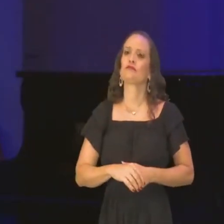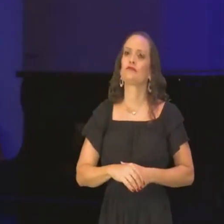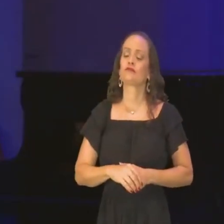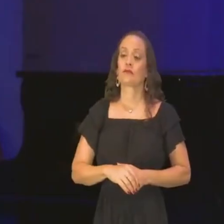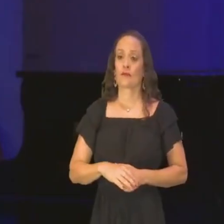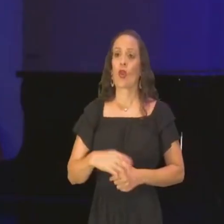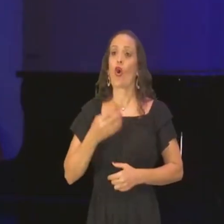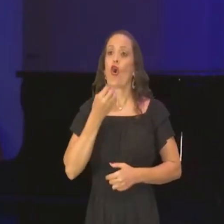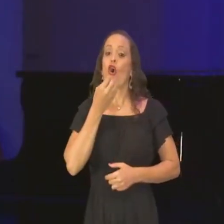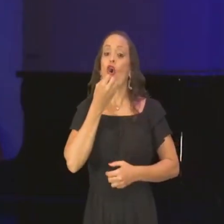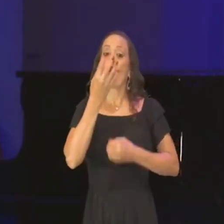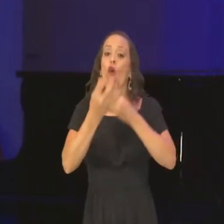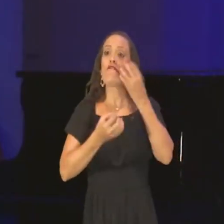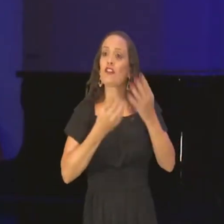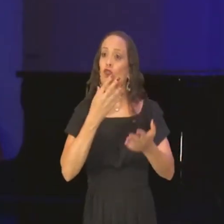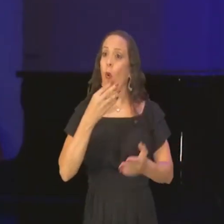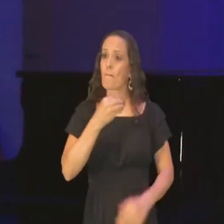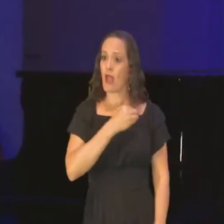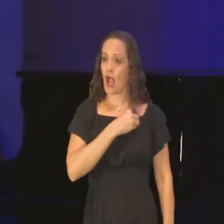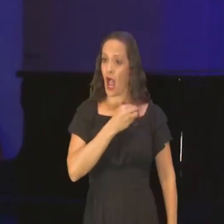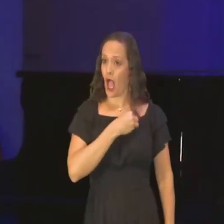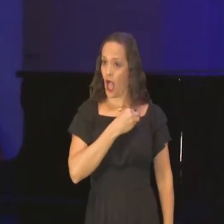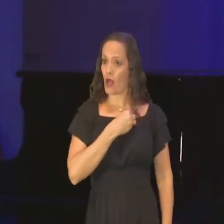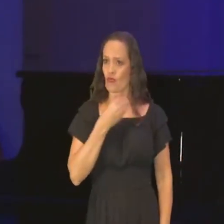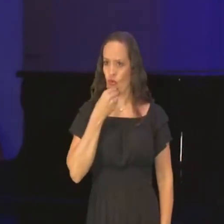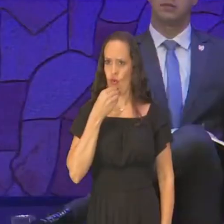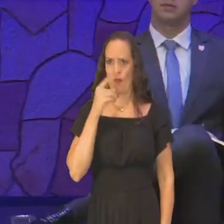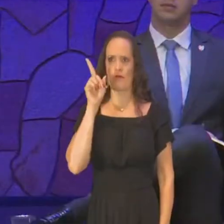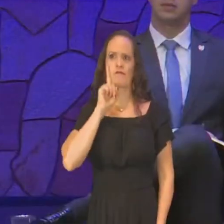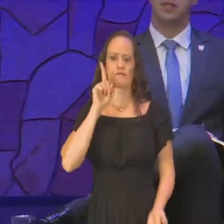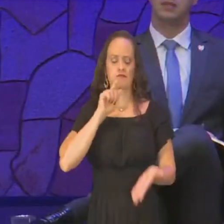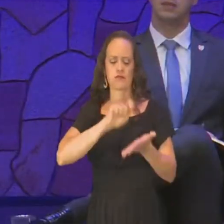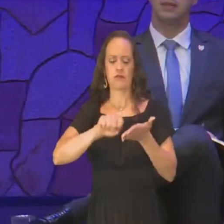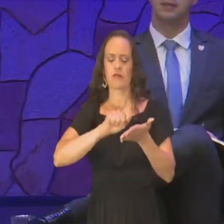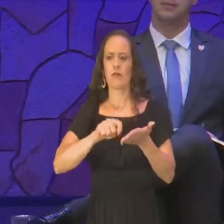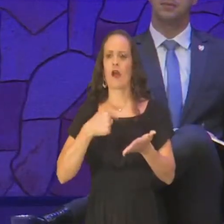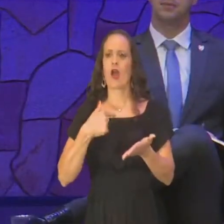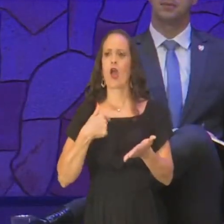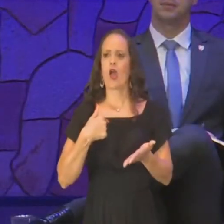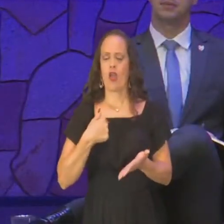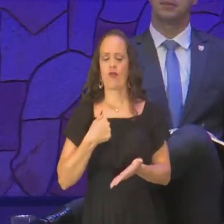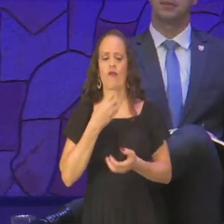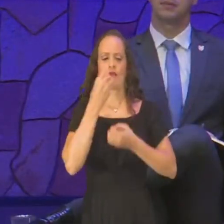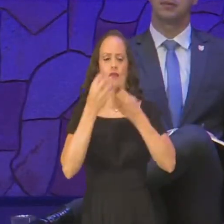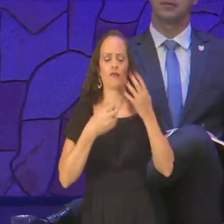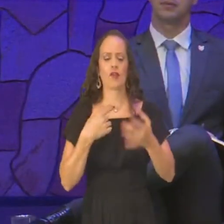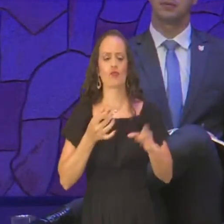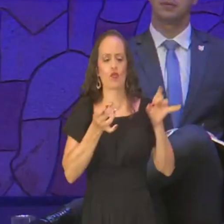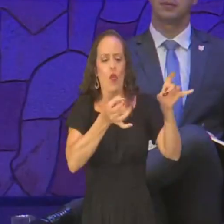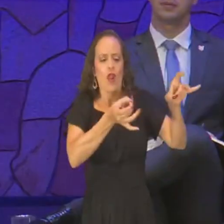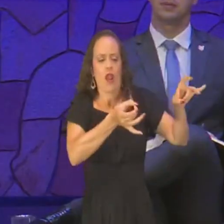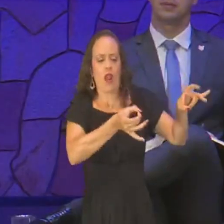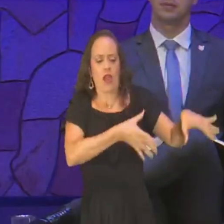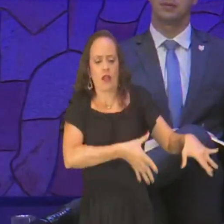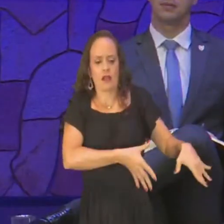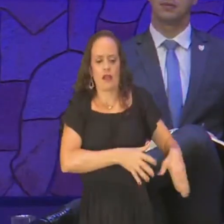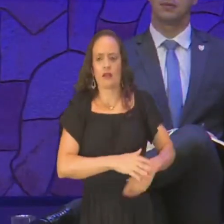Ele confessou o seu pecado e disse: estou deixando a minha função, o